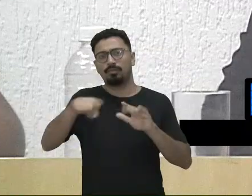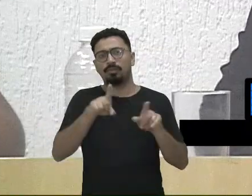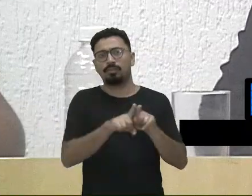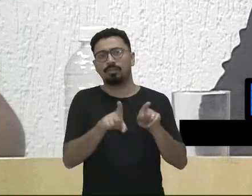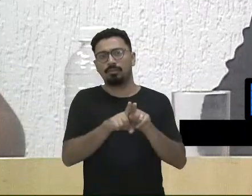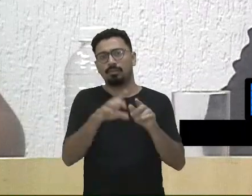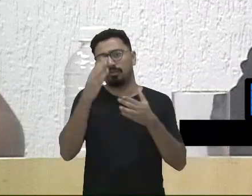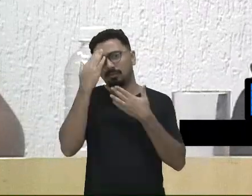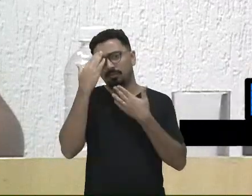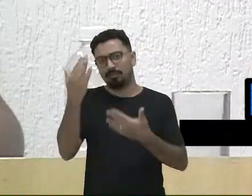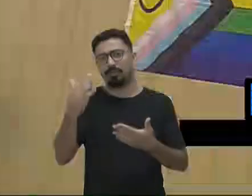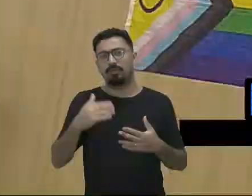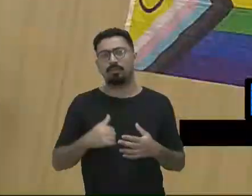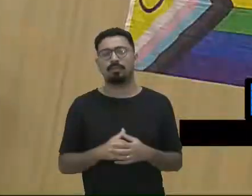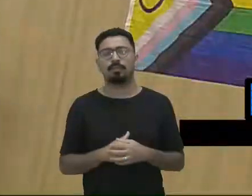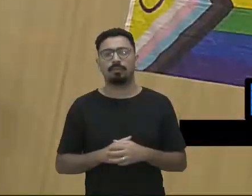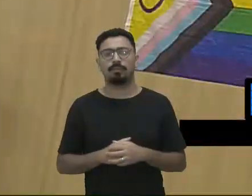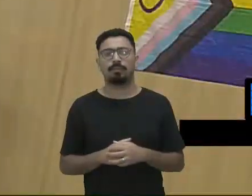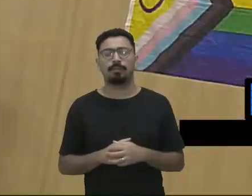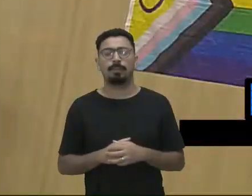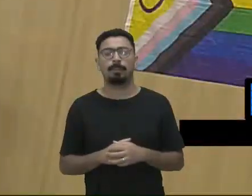Obrigada.